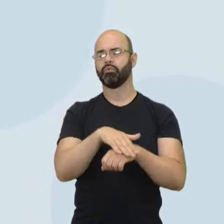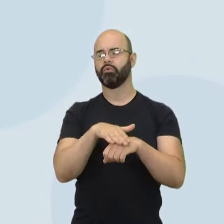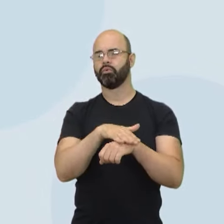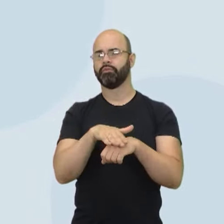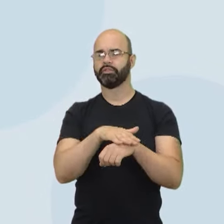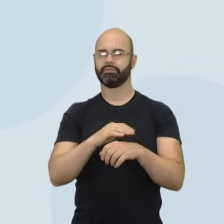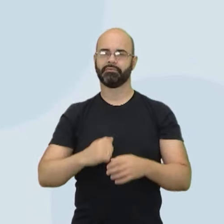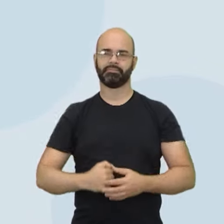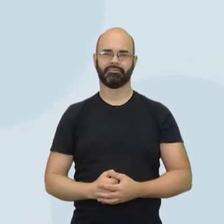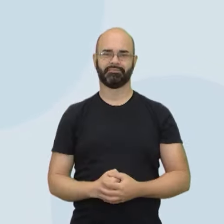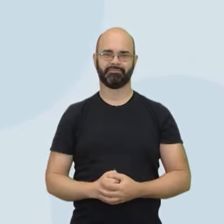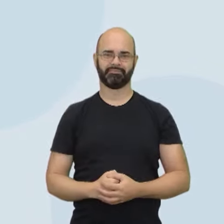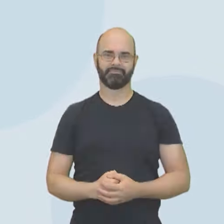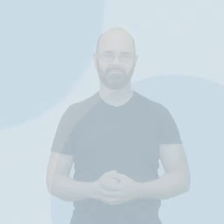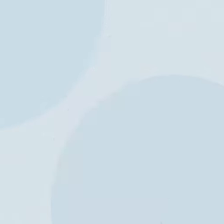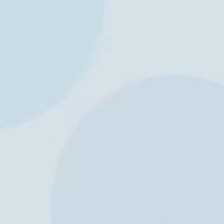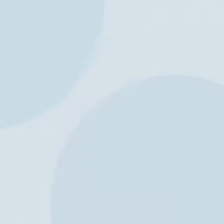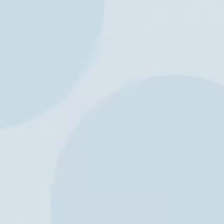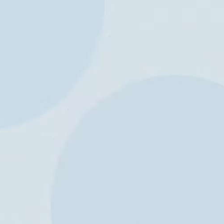tema.